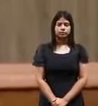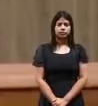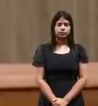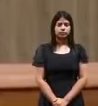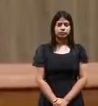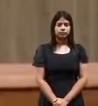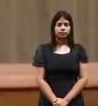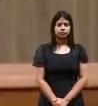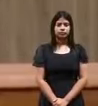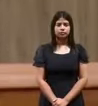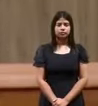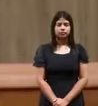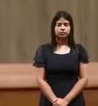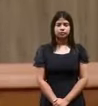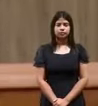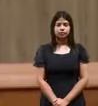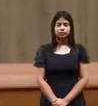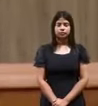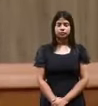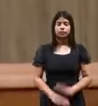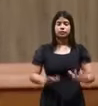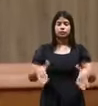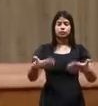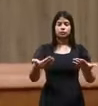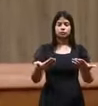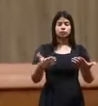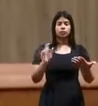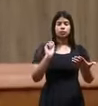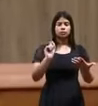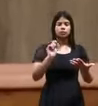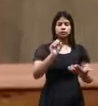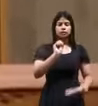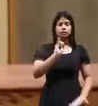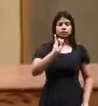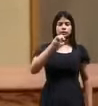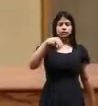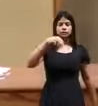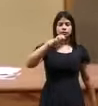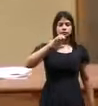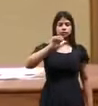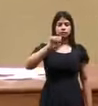aleluia. Quando Simeão pegou a criança nos braços,